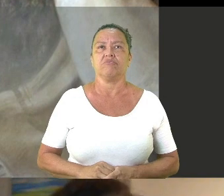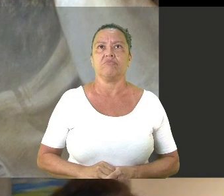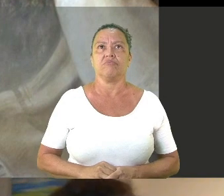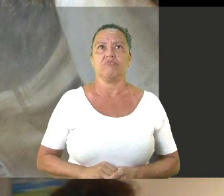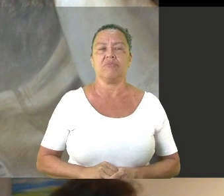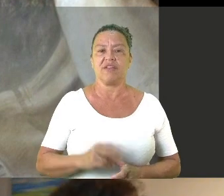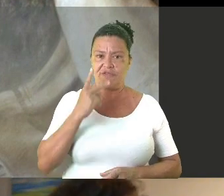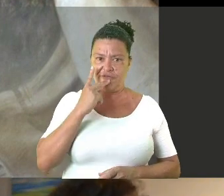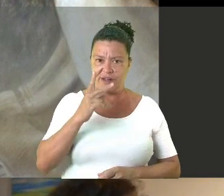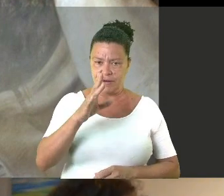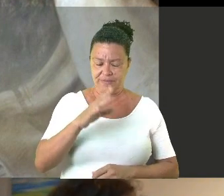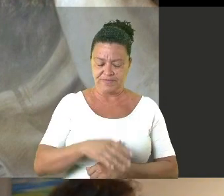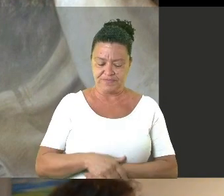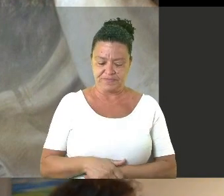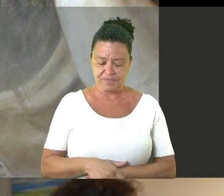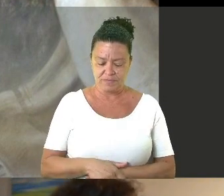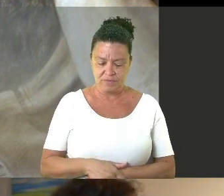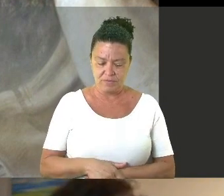diz aqui assim: